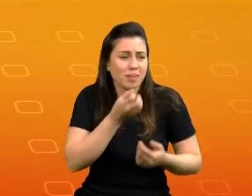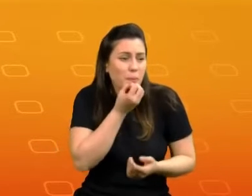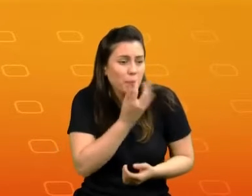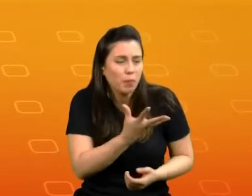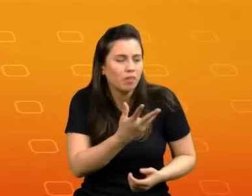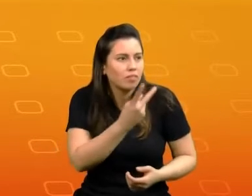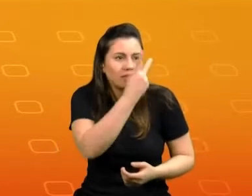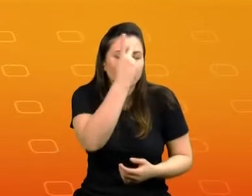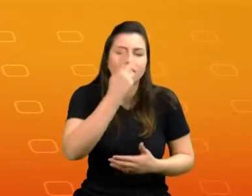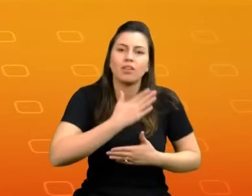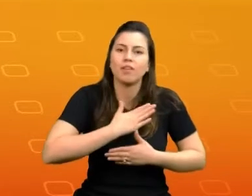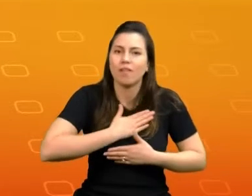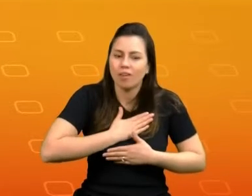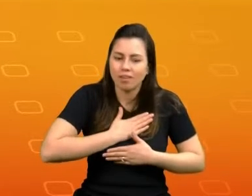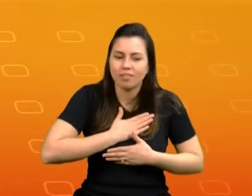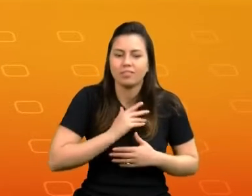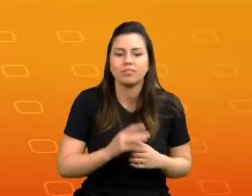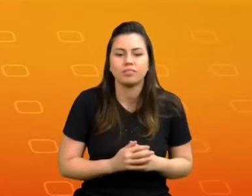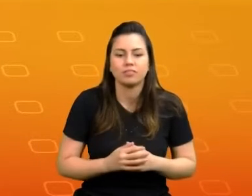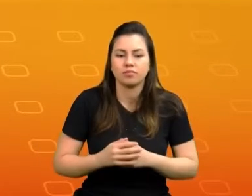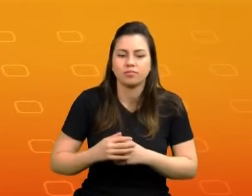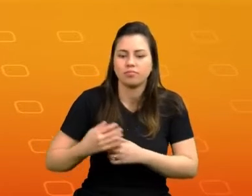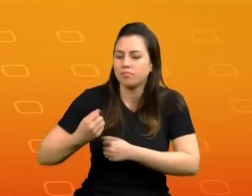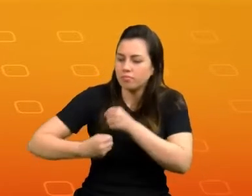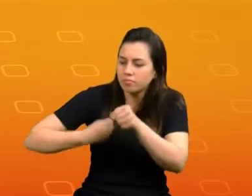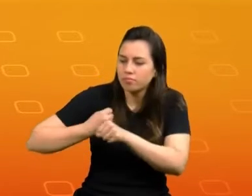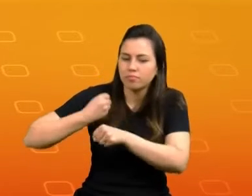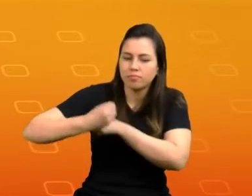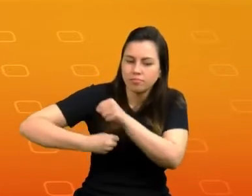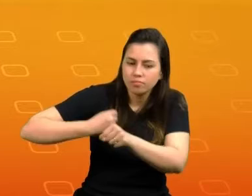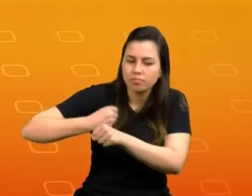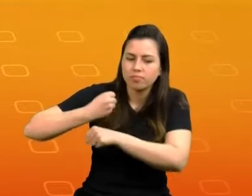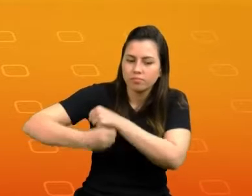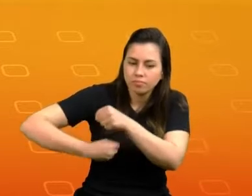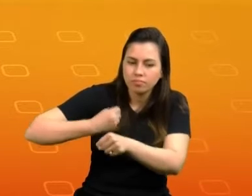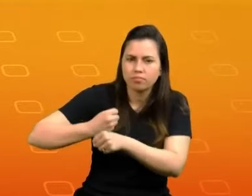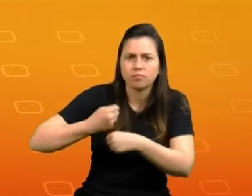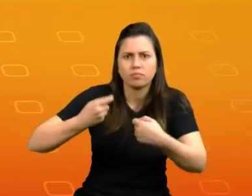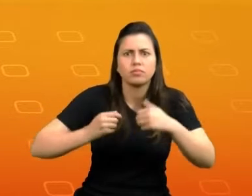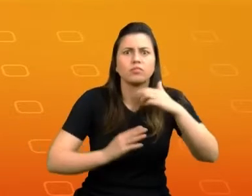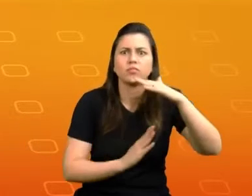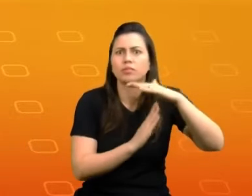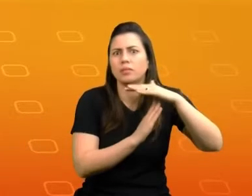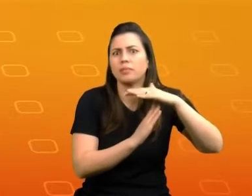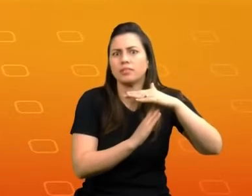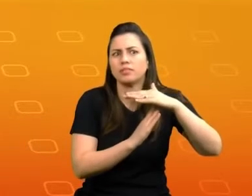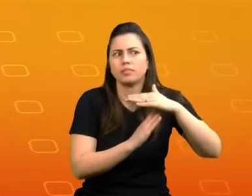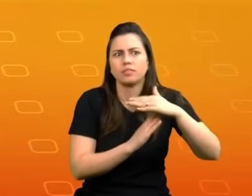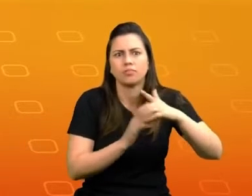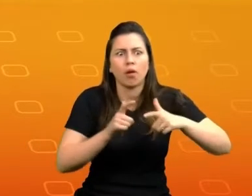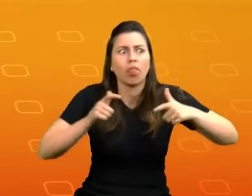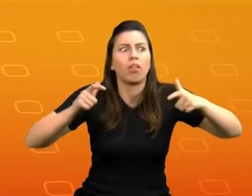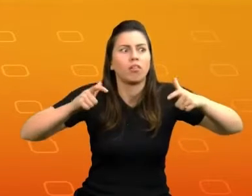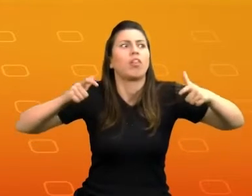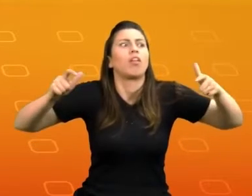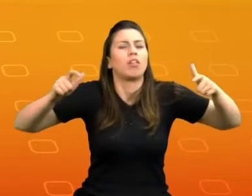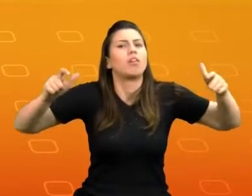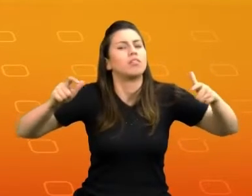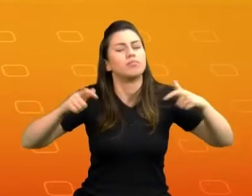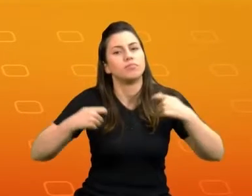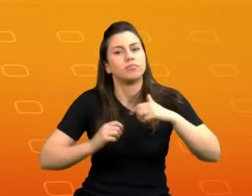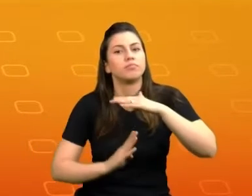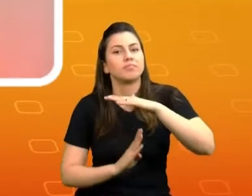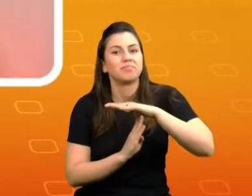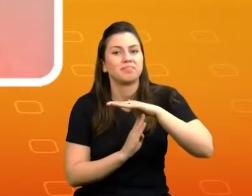muito nessa discussão Porque todo ano era um evento uma hora era um evento maior E aí chegou a gente Ou você já tem limite isso aqui e como tô falando todo